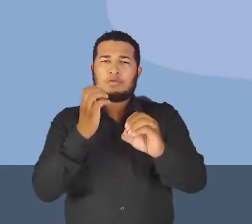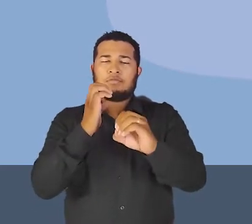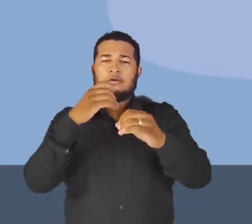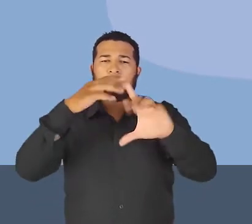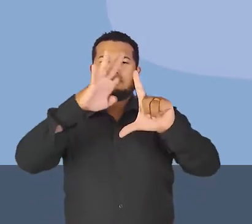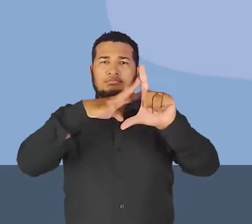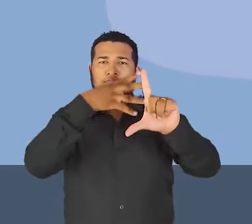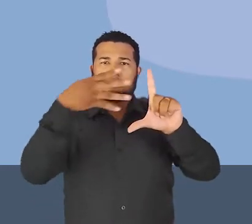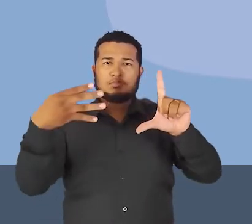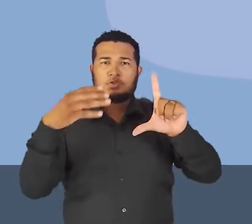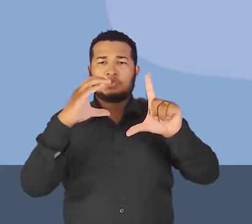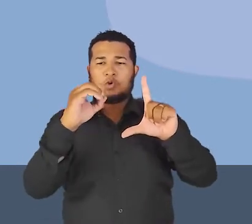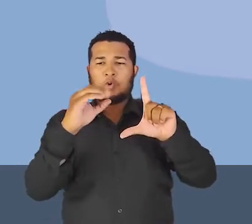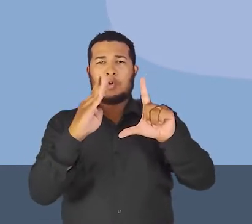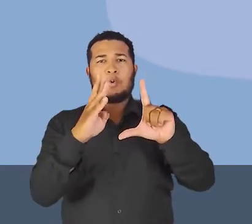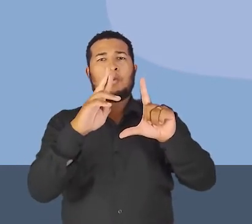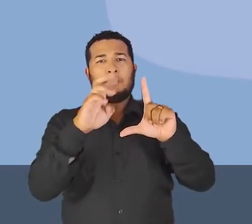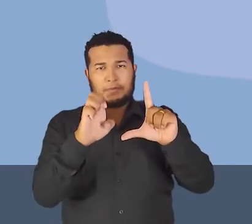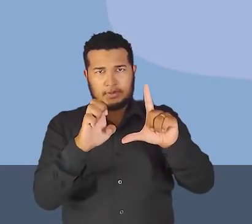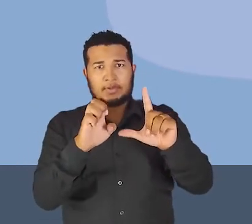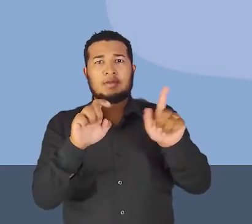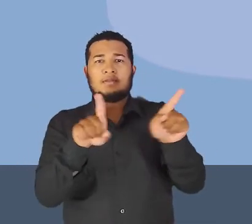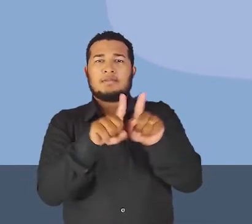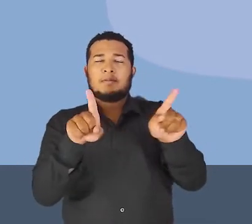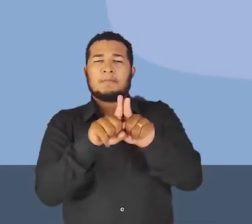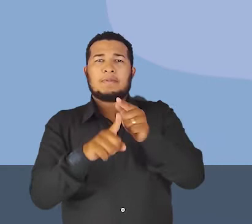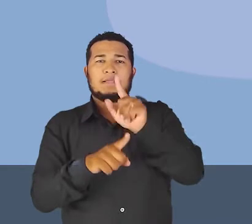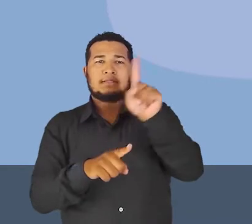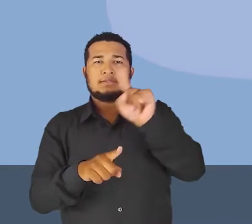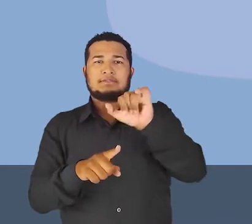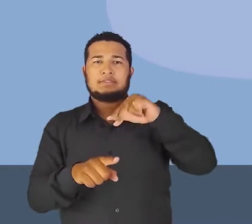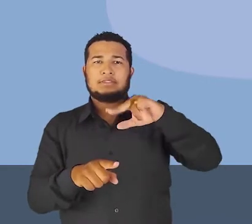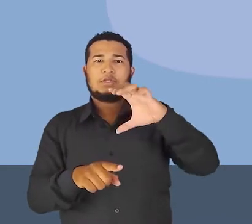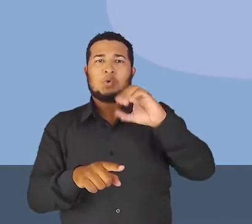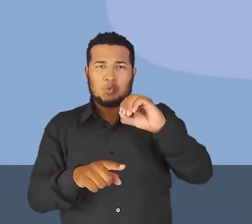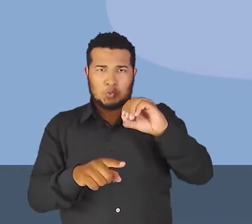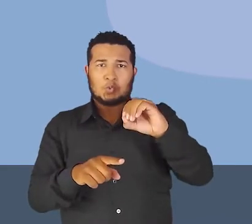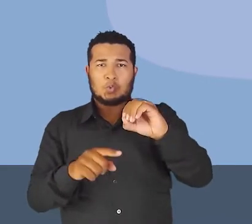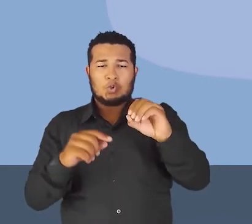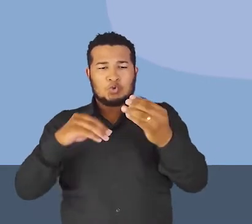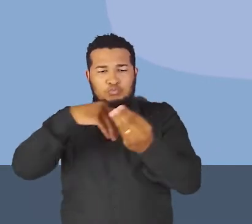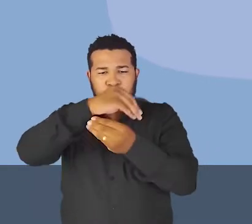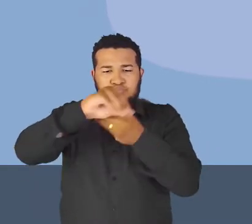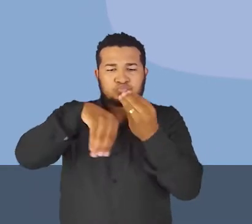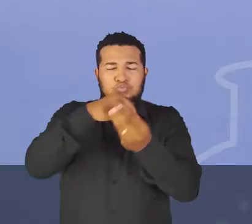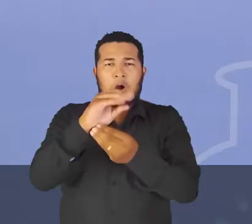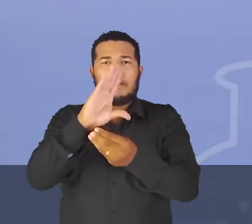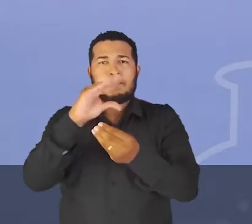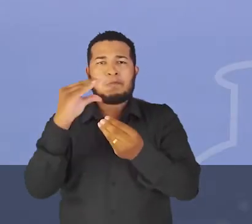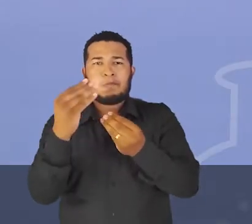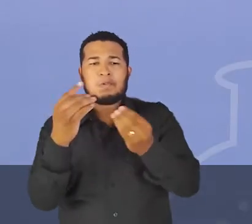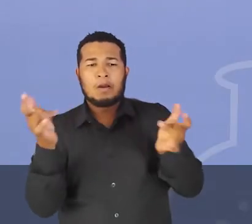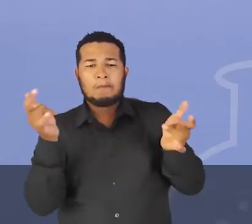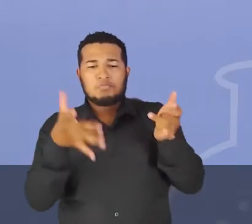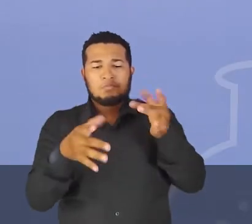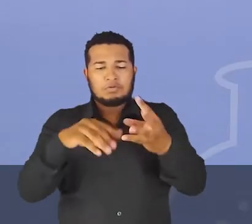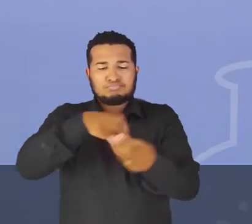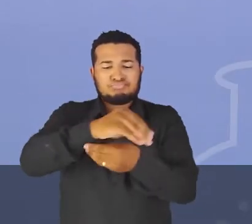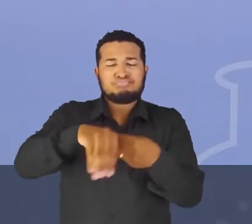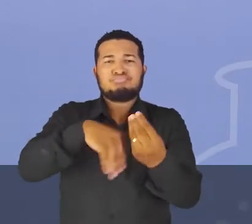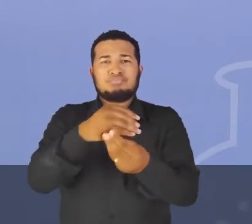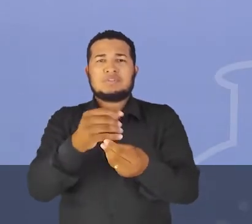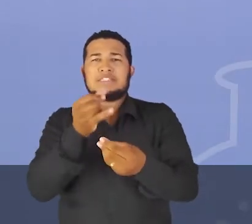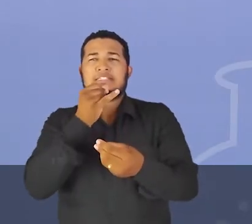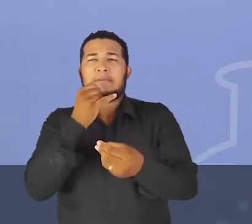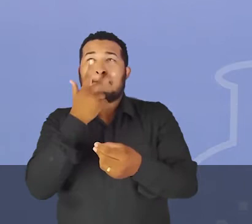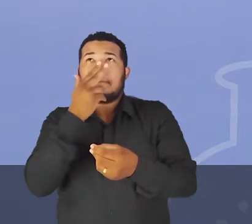zinco, intercalados por um algodão embebido numa solução eletrolítica. Olha aqui para mim. Ele pegou disquinhos,